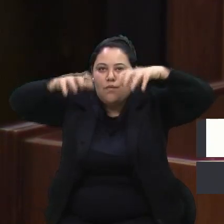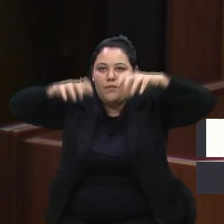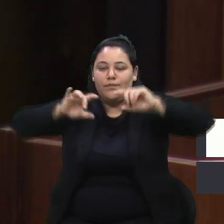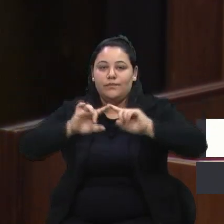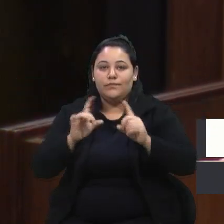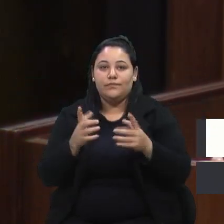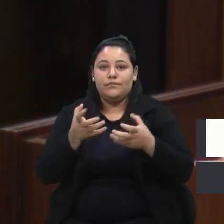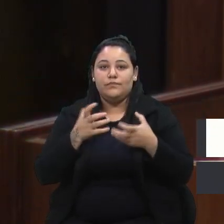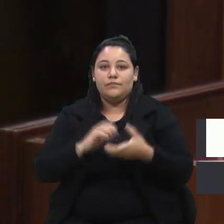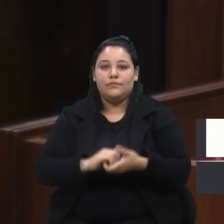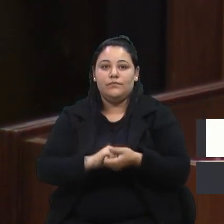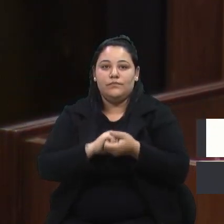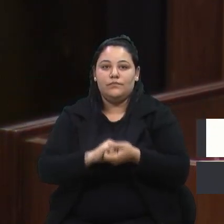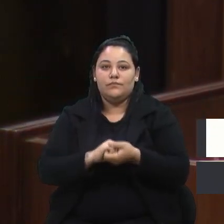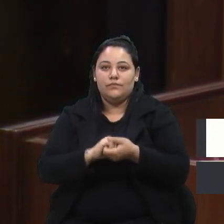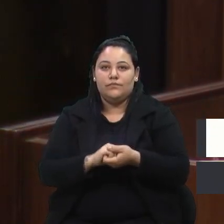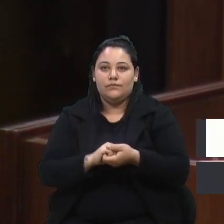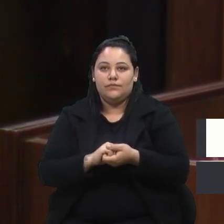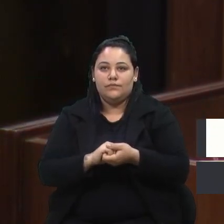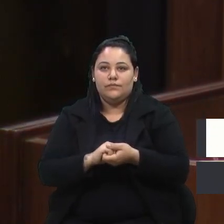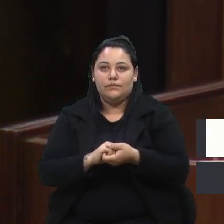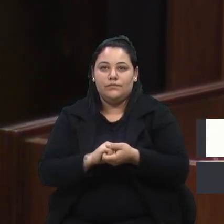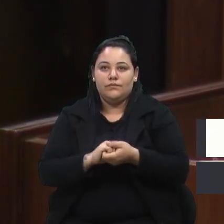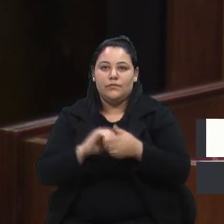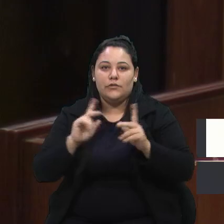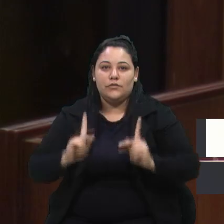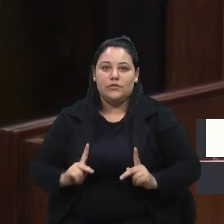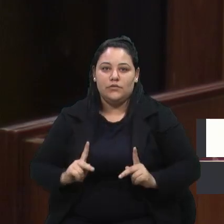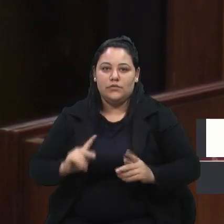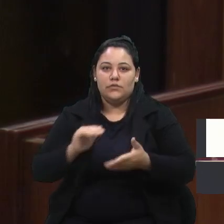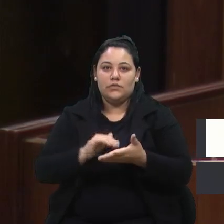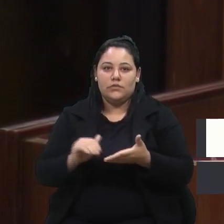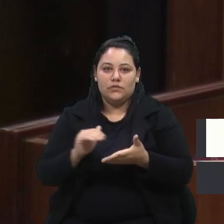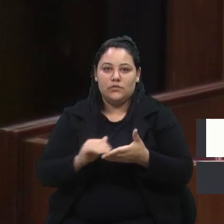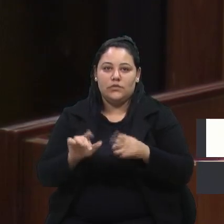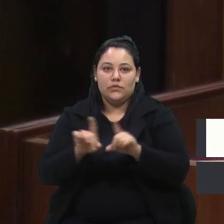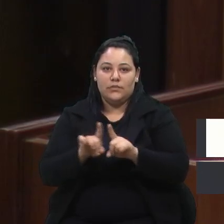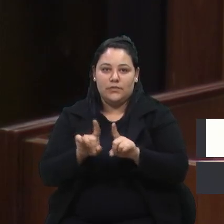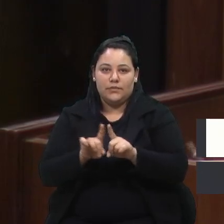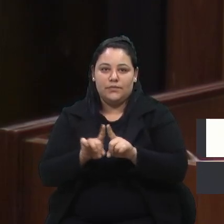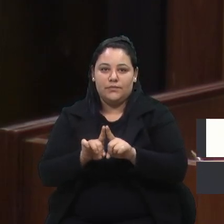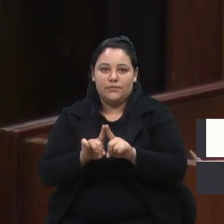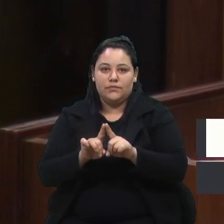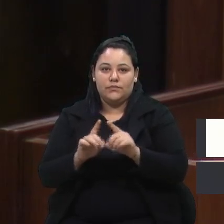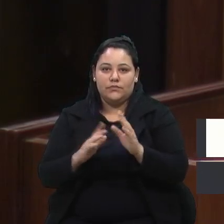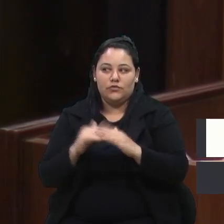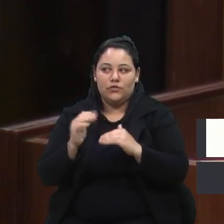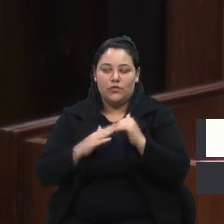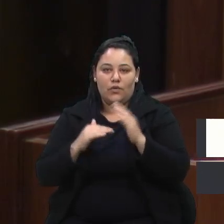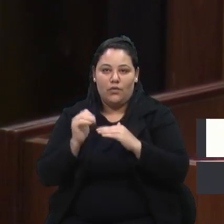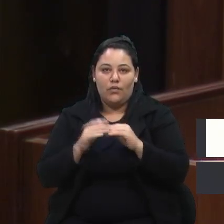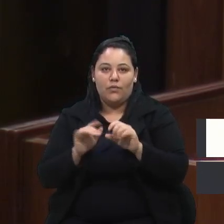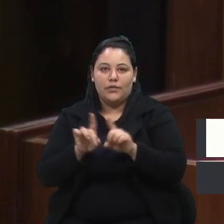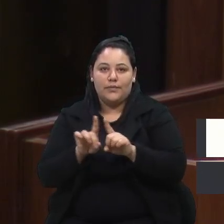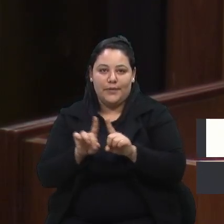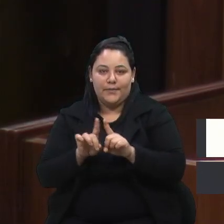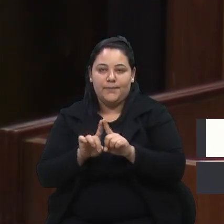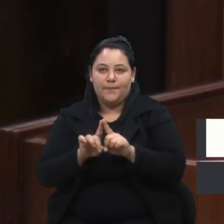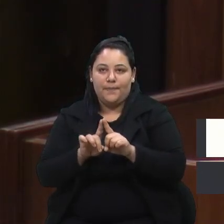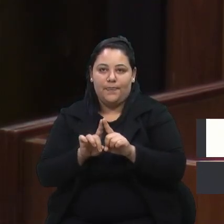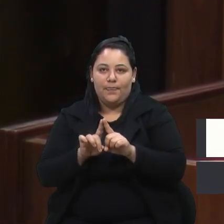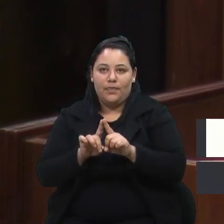cumprimentar o pessoal de nossa secretaria, a Secretaria de Obras, na pessoa aí do